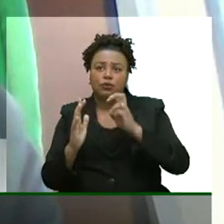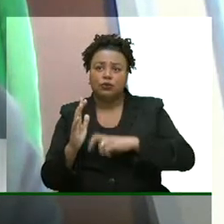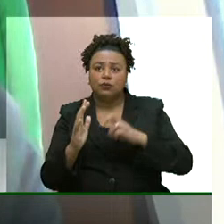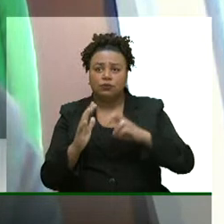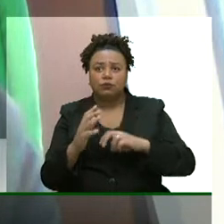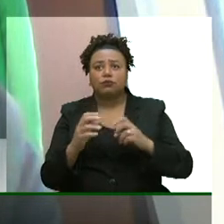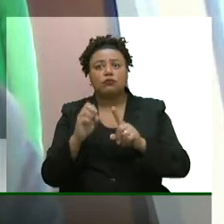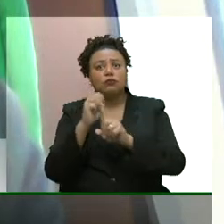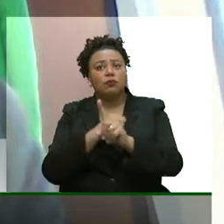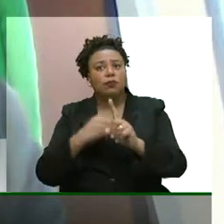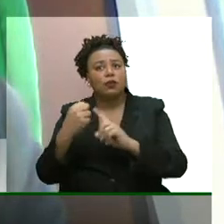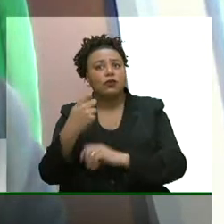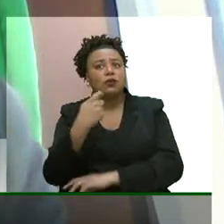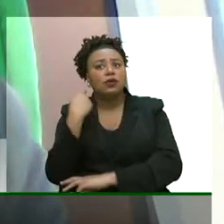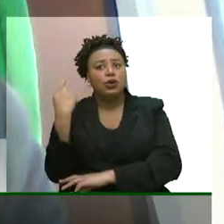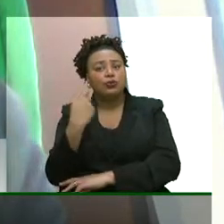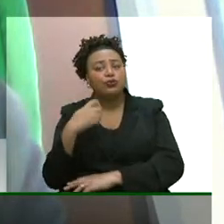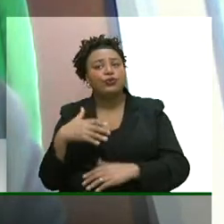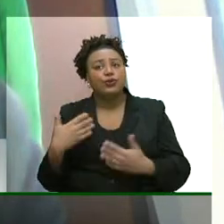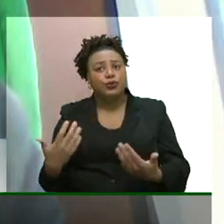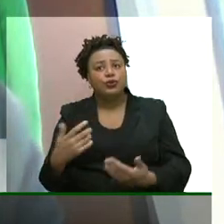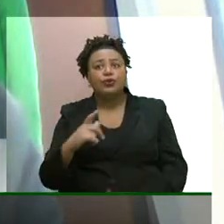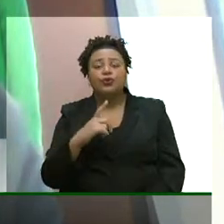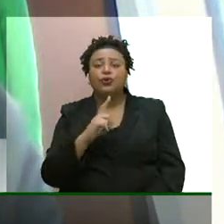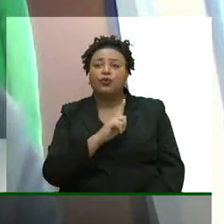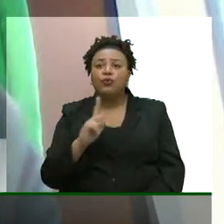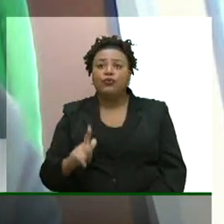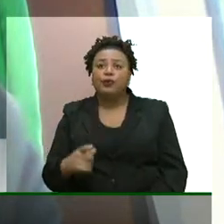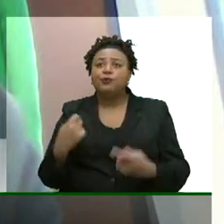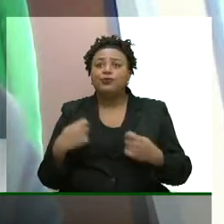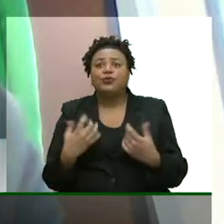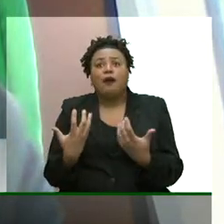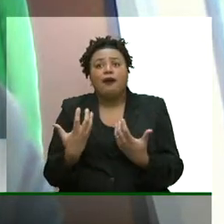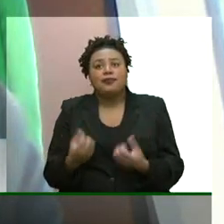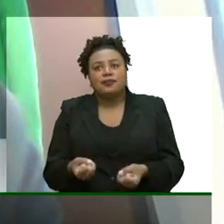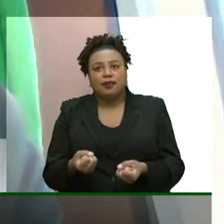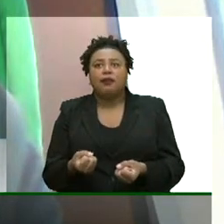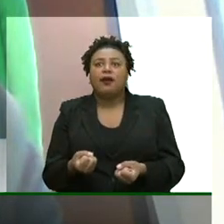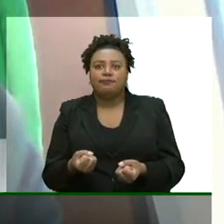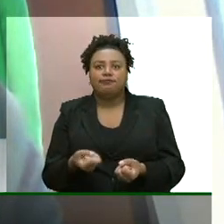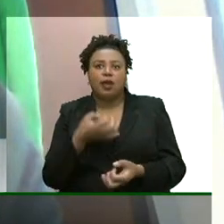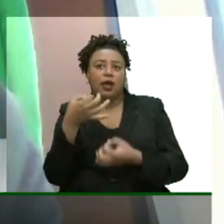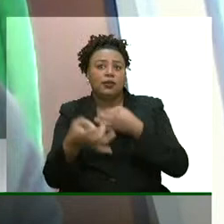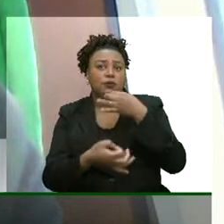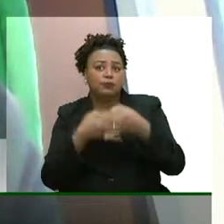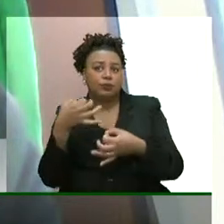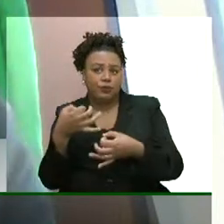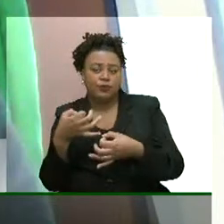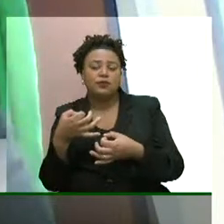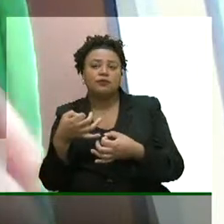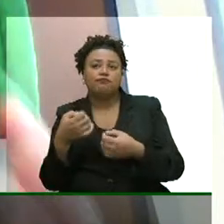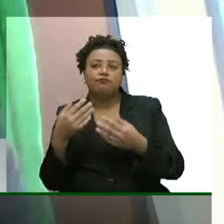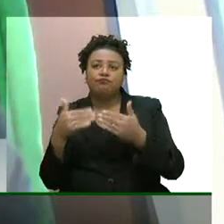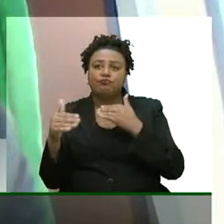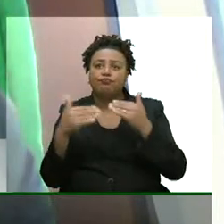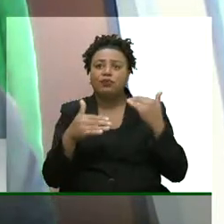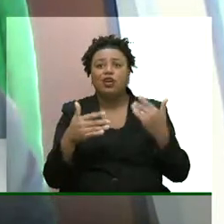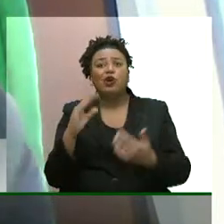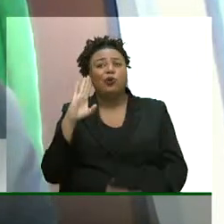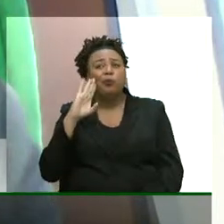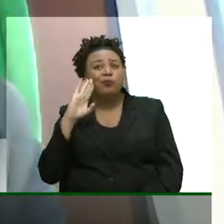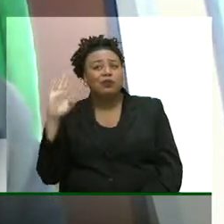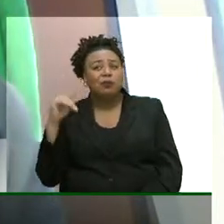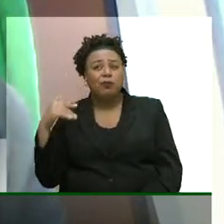a sociedade gaúcha, e o governo teve que se render a esses fatos. O fato foi que o fato principal